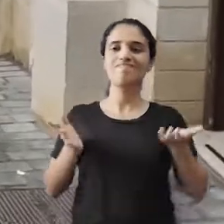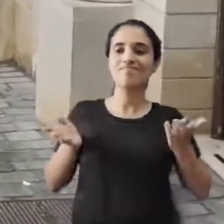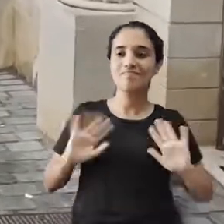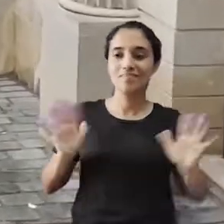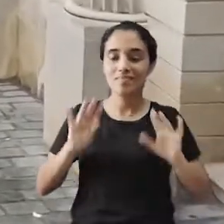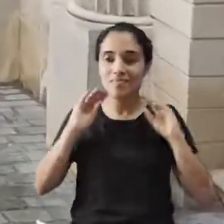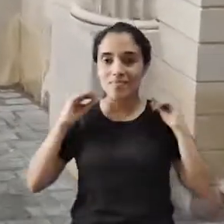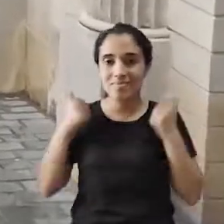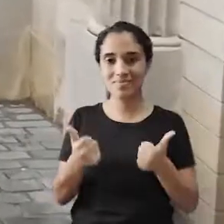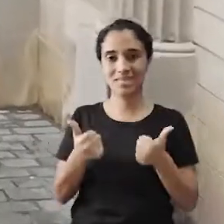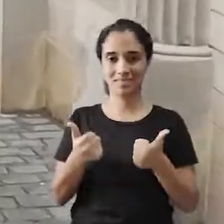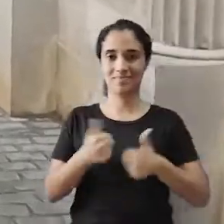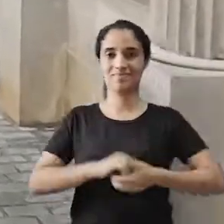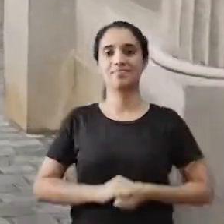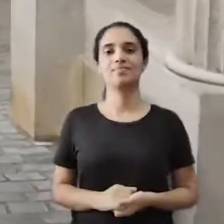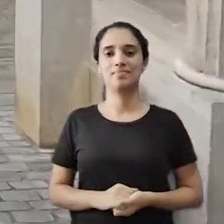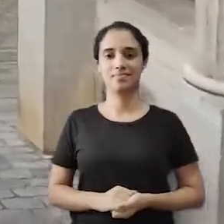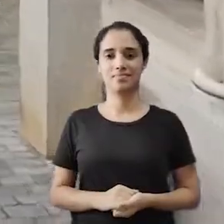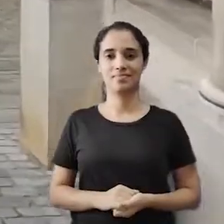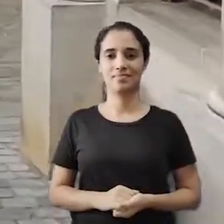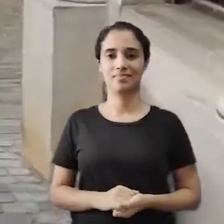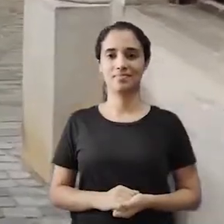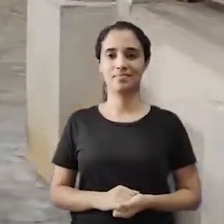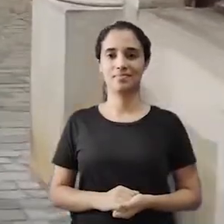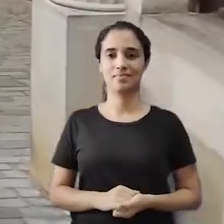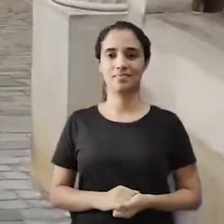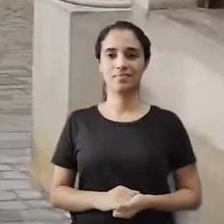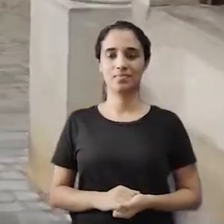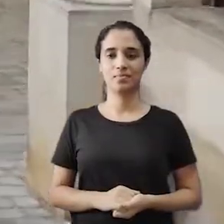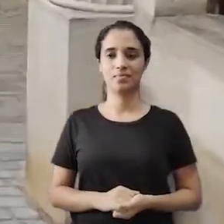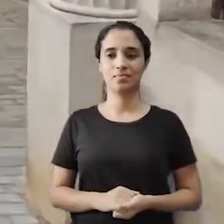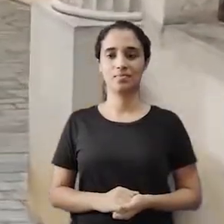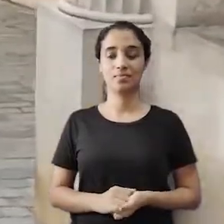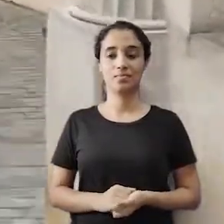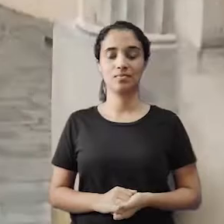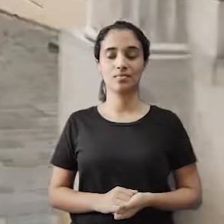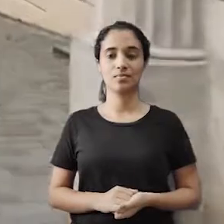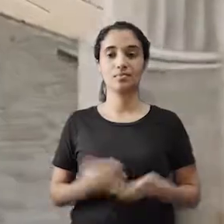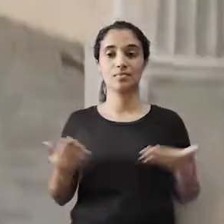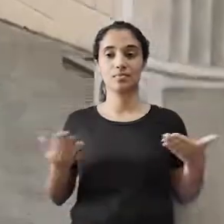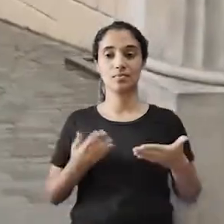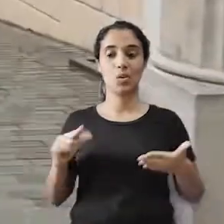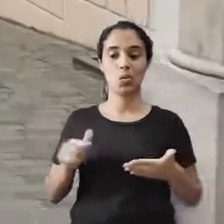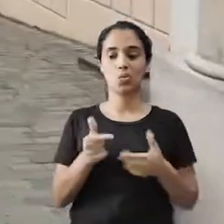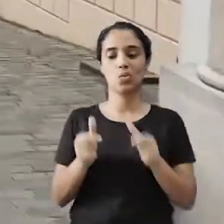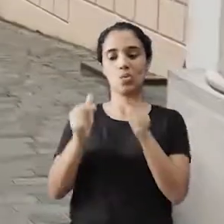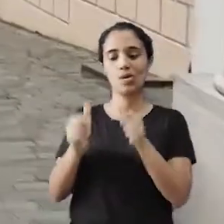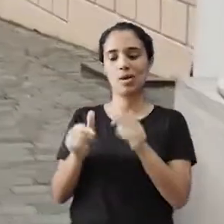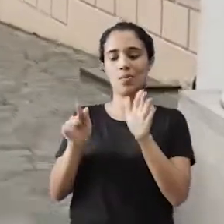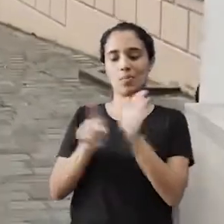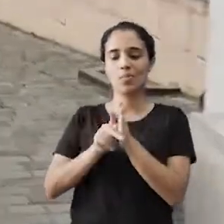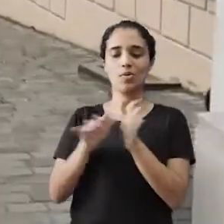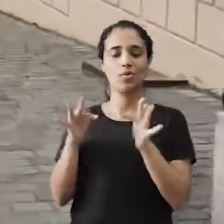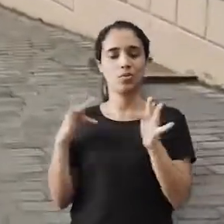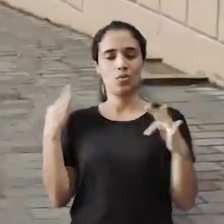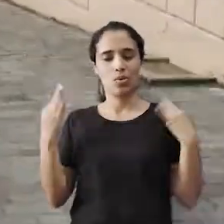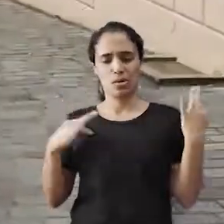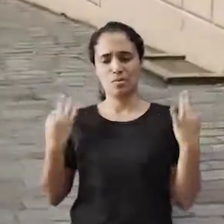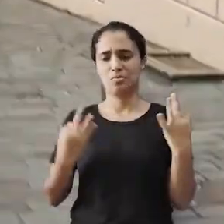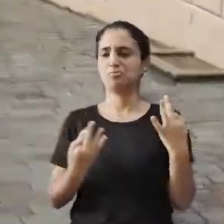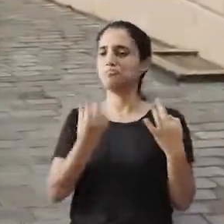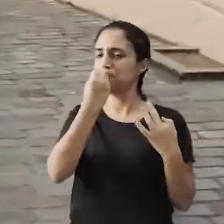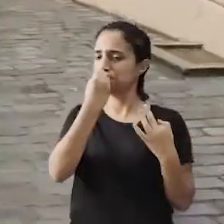Fala pessoal, tudo bom? Então, aqui nós temos agora outro ponto turístico